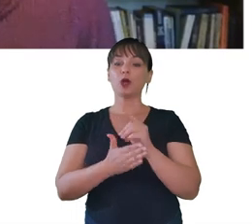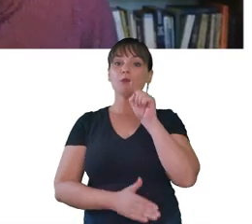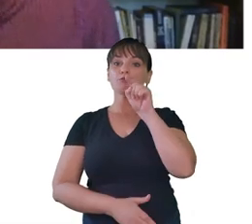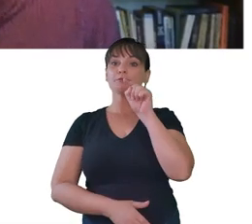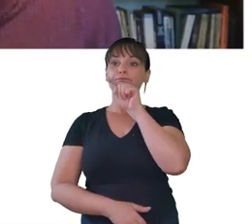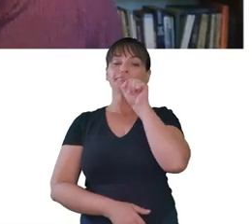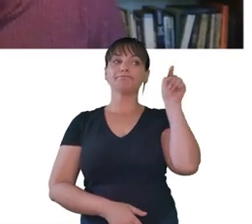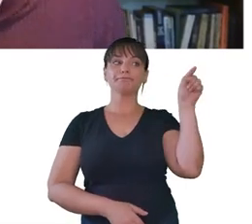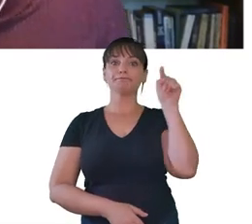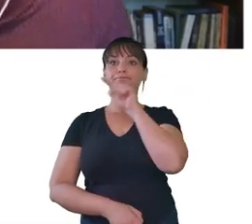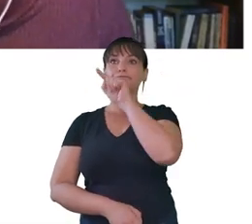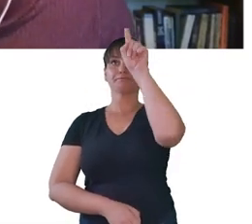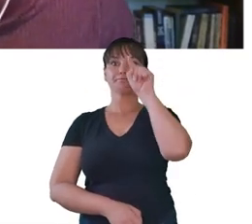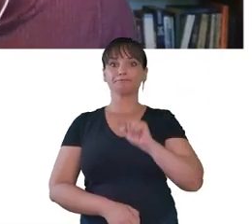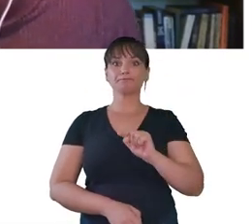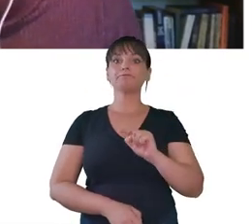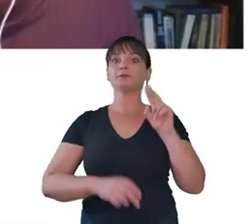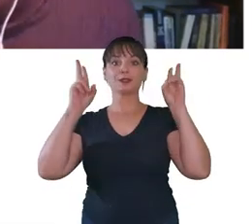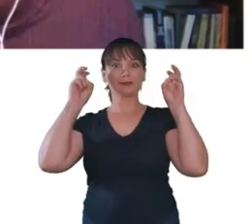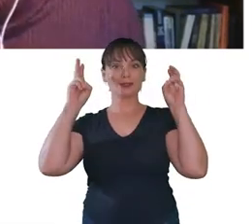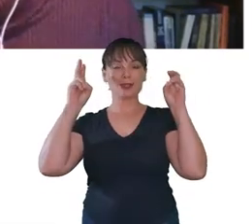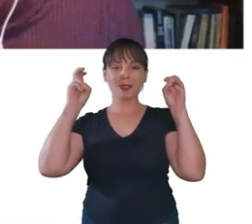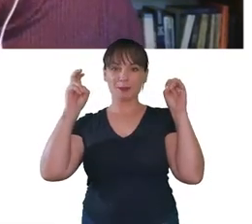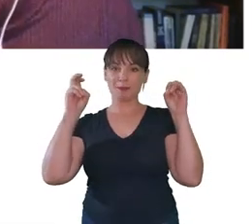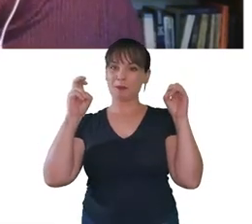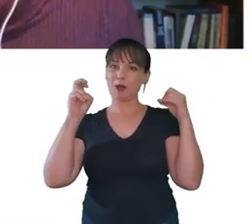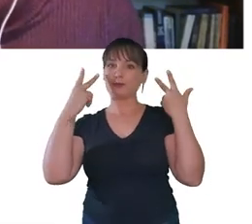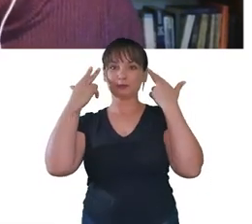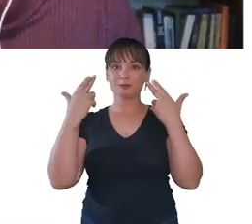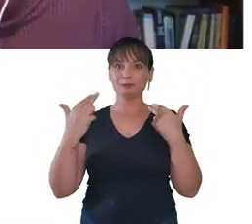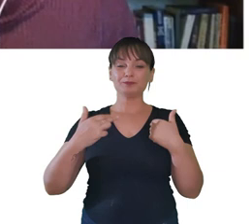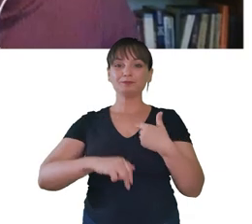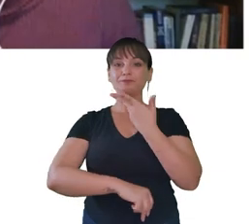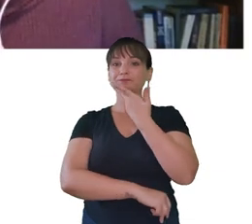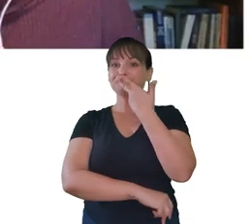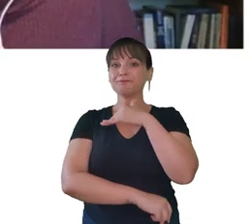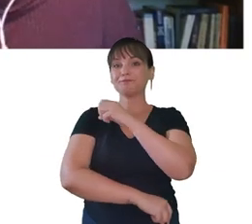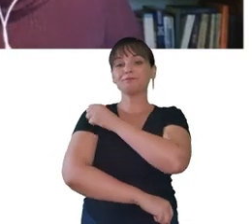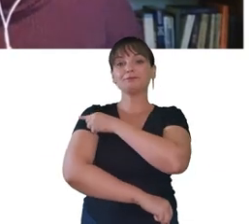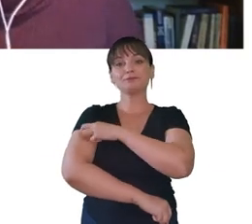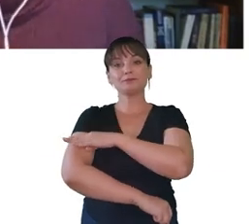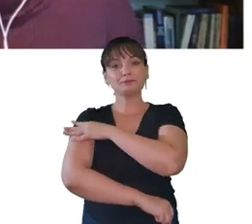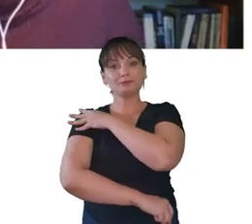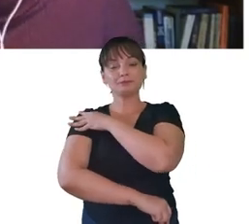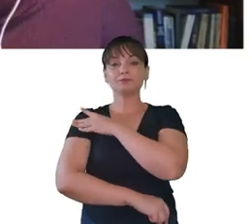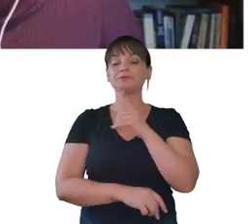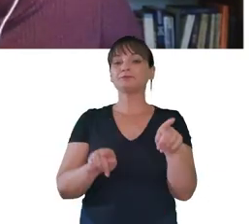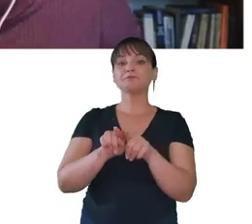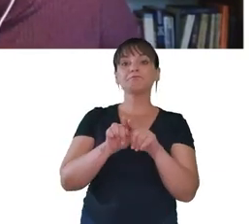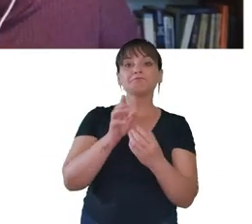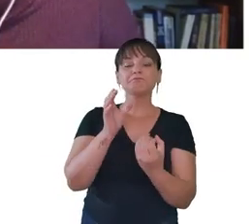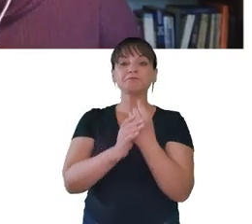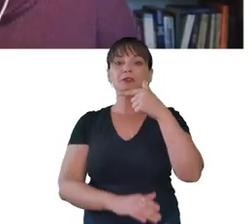outro tema clássico aí na educação fundamental, no ensino fundamental, né? É montar com os alunos um